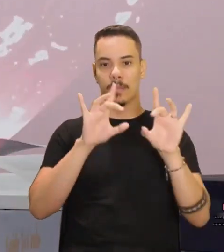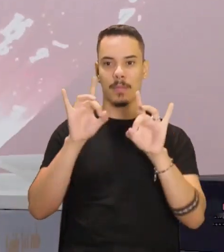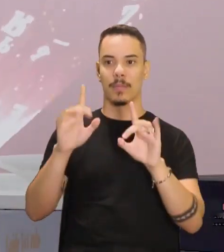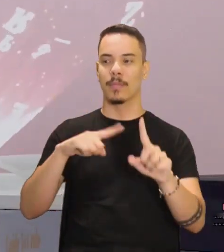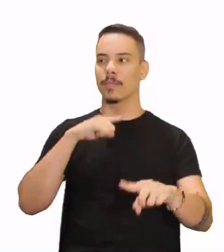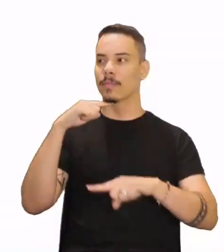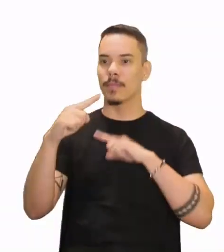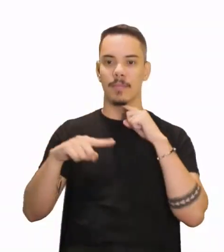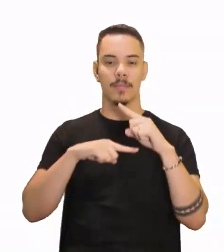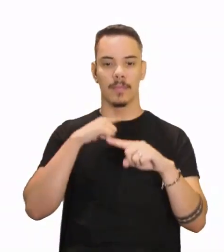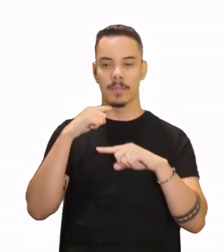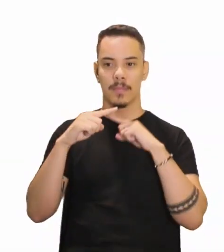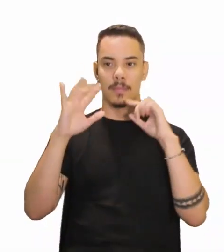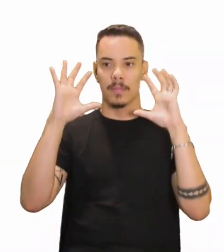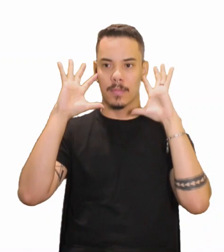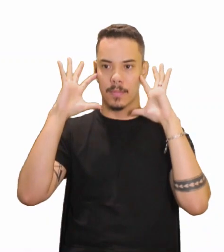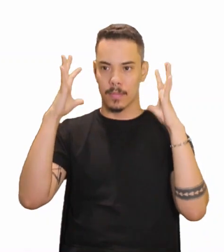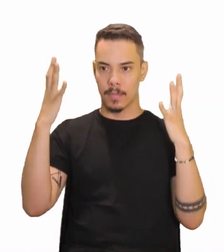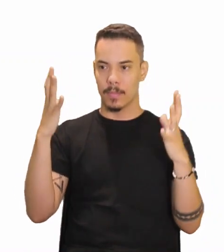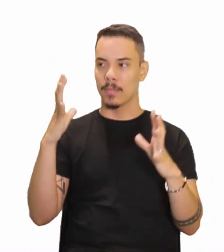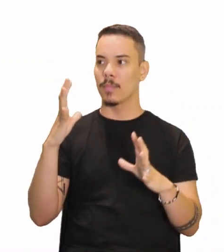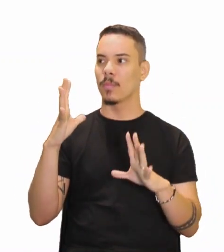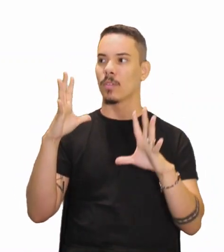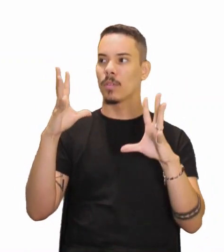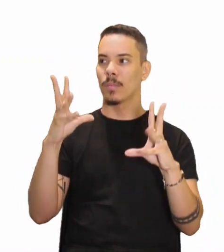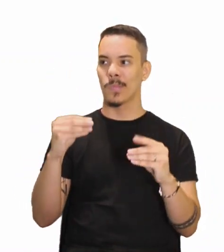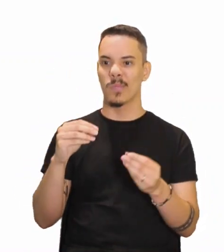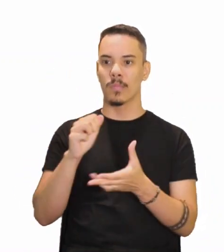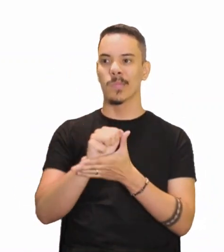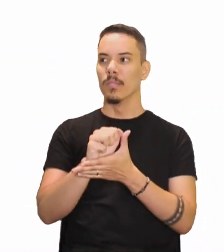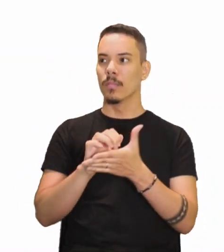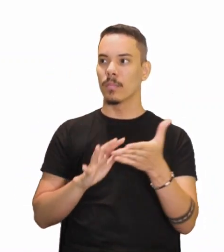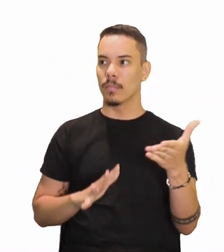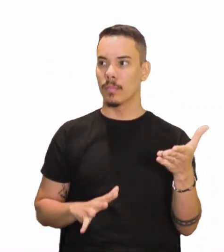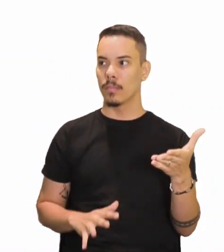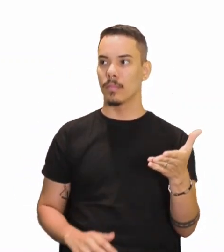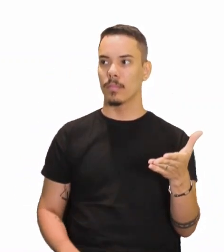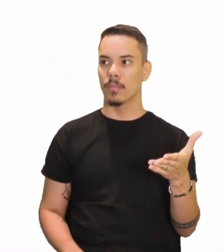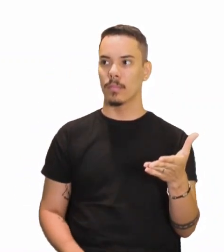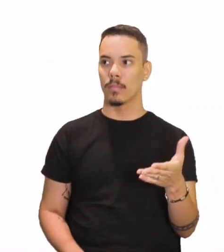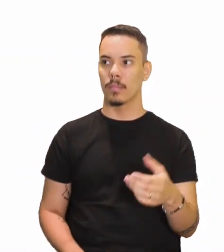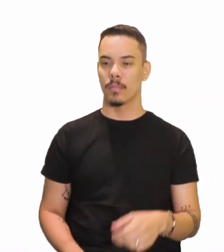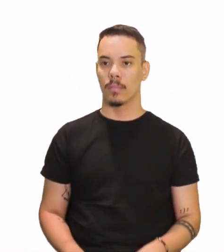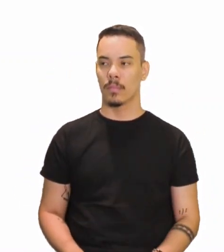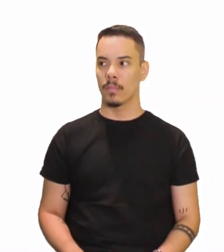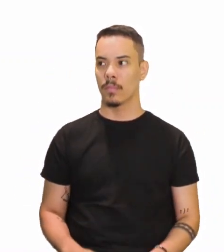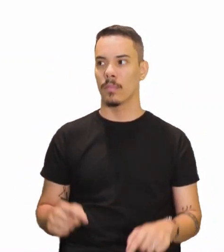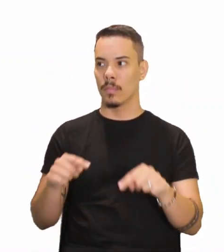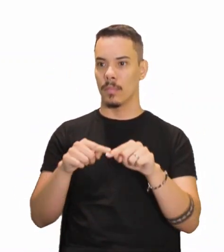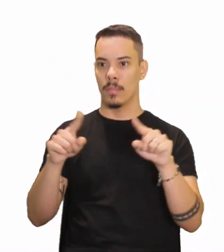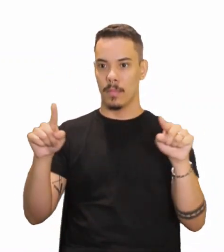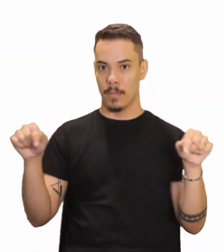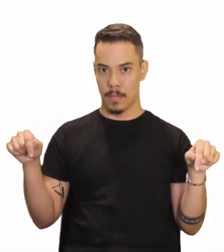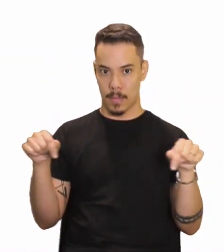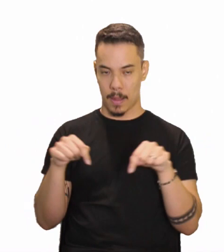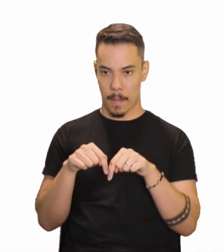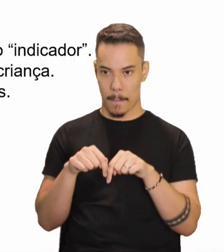tirando dúvida resolução da atividade de sala